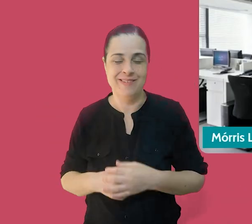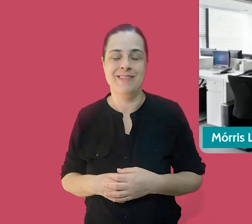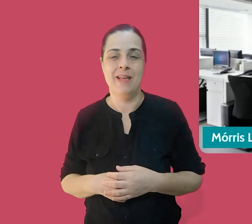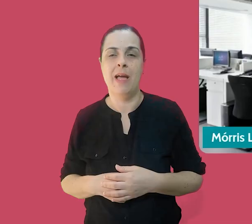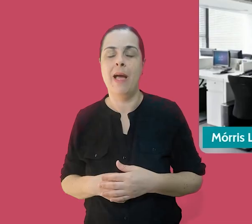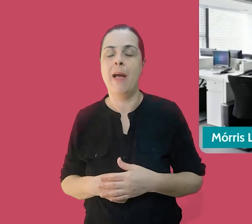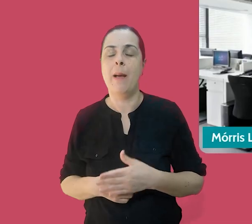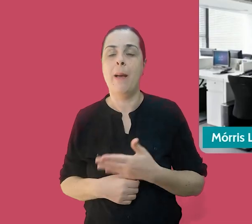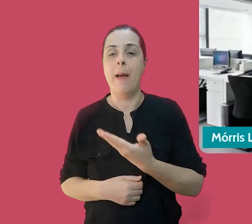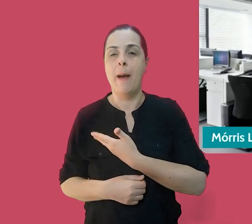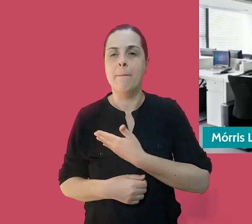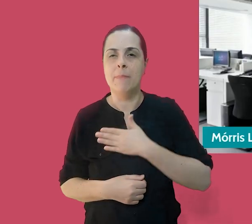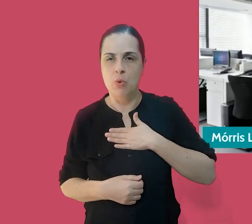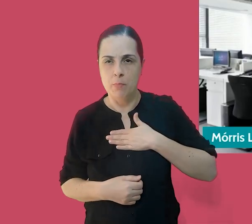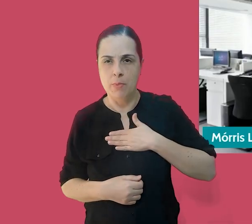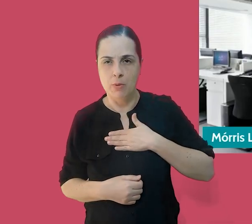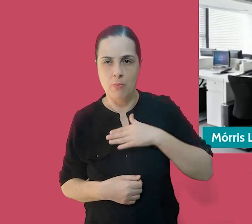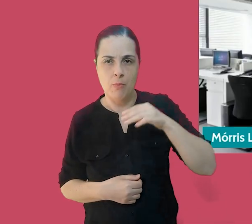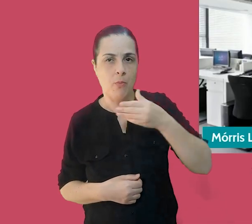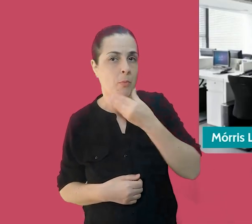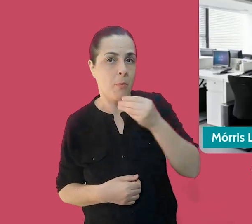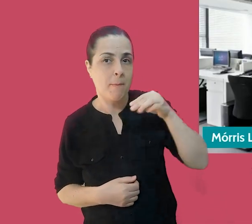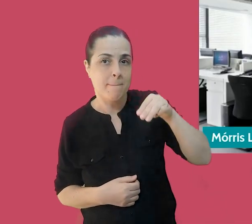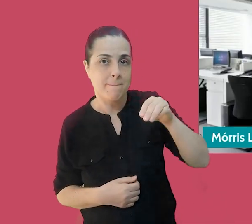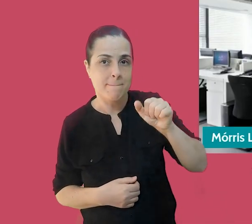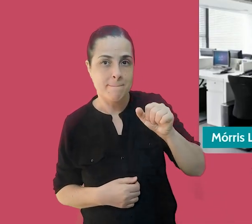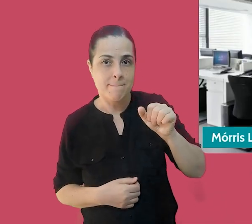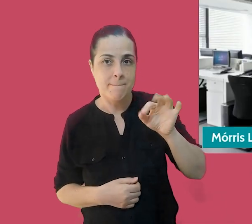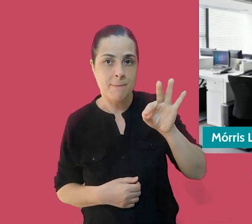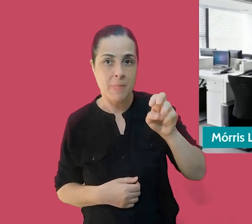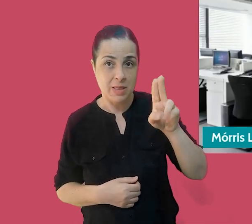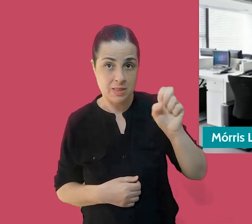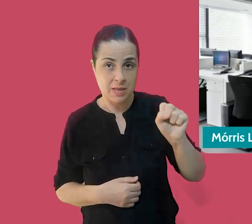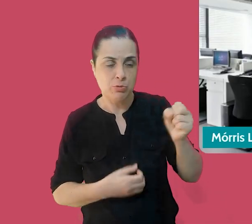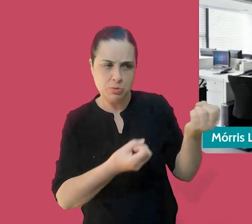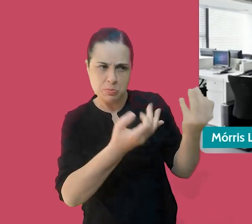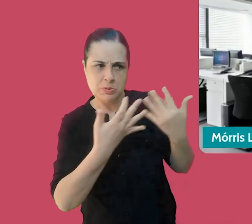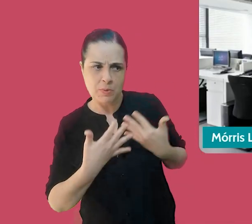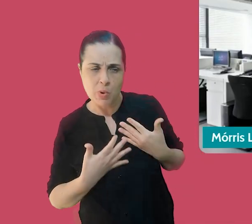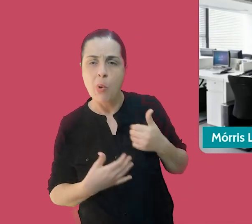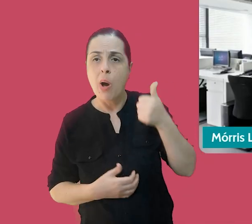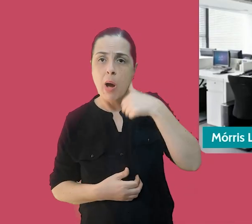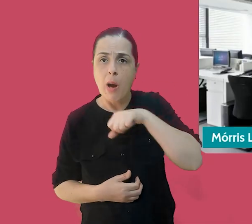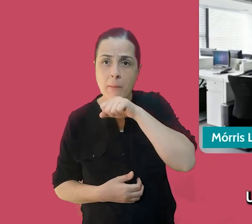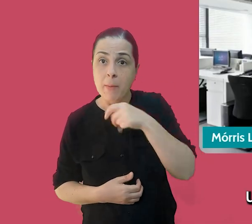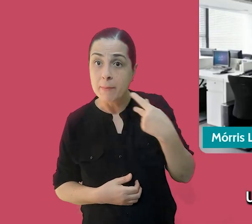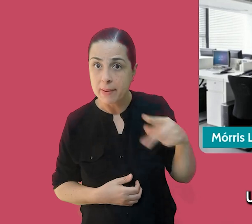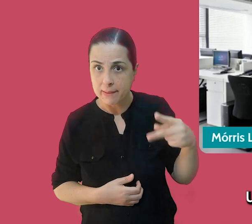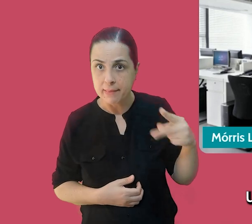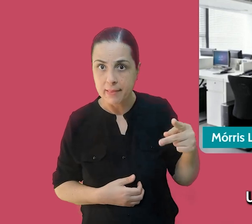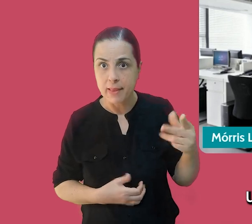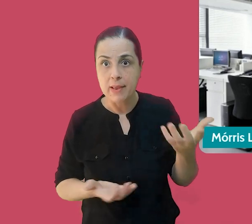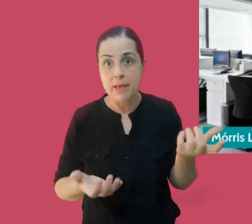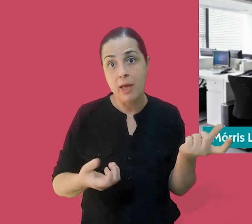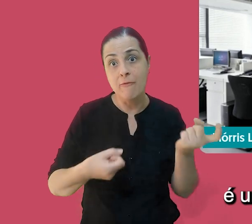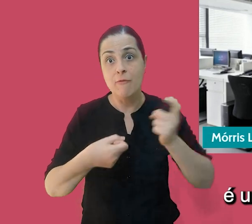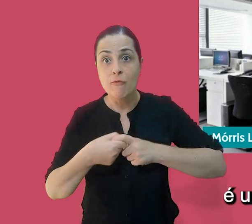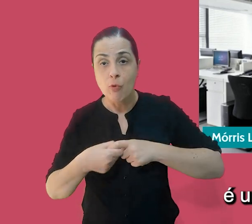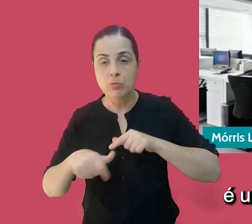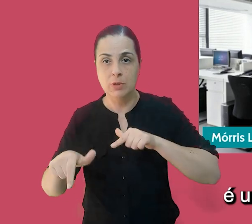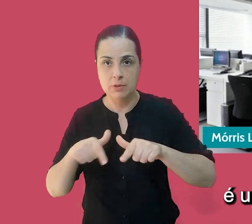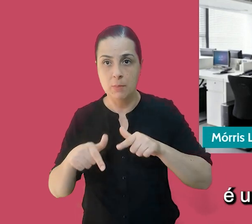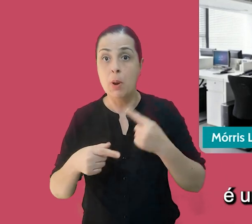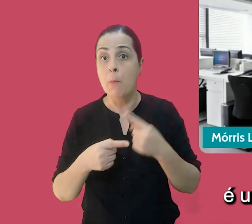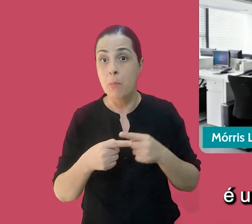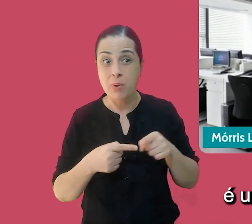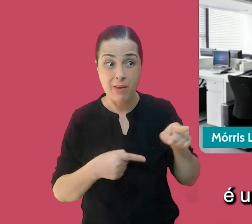meu amigo, que estava me contando que a mãe dele está voltando para o mercado de trabalho. Ela teve um dos filhos, um dos irmãos do Matheus,